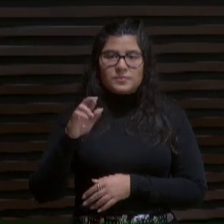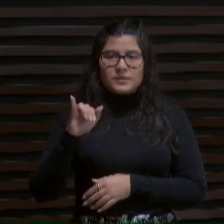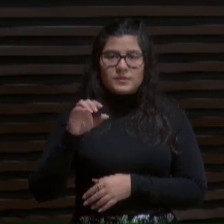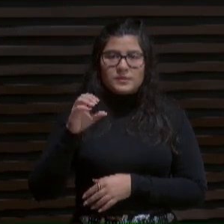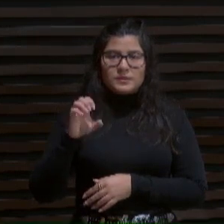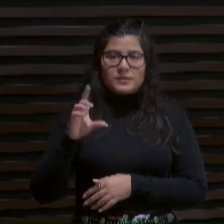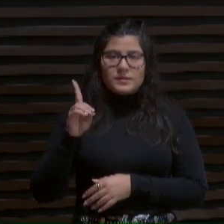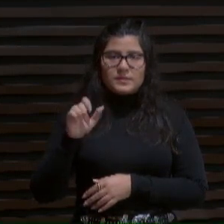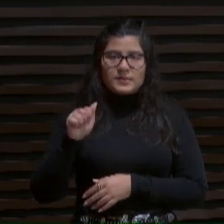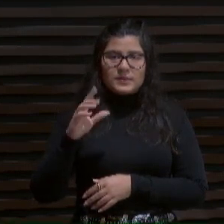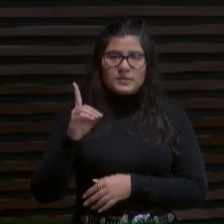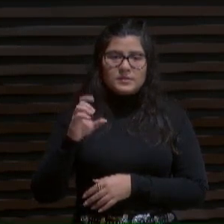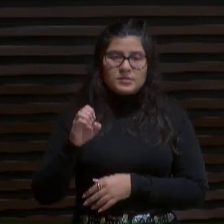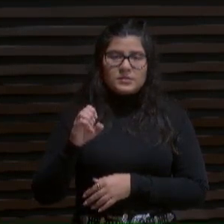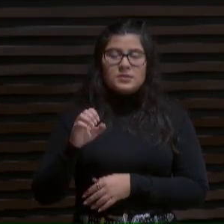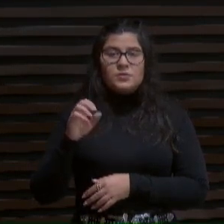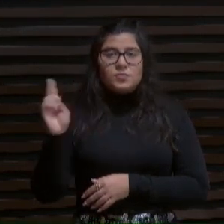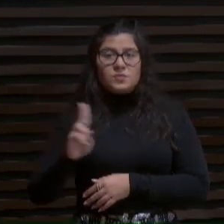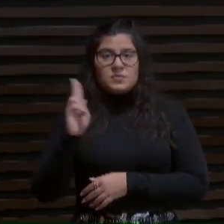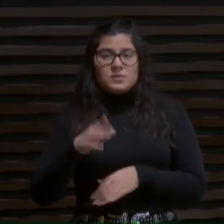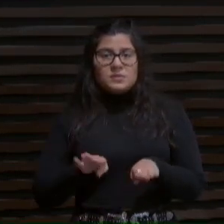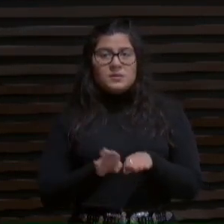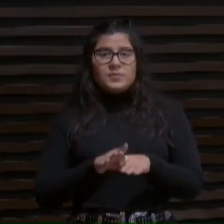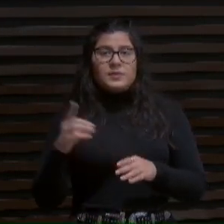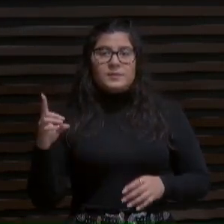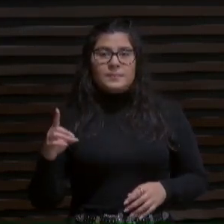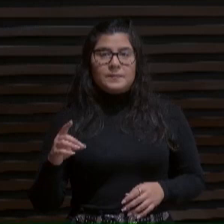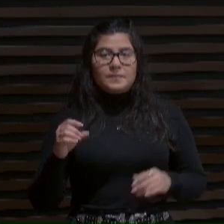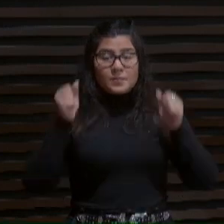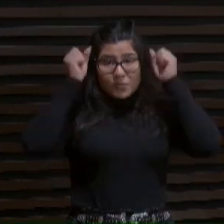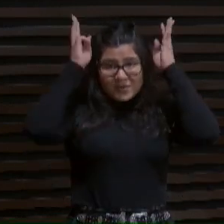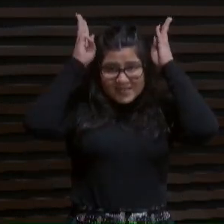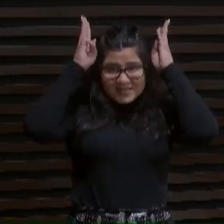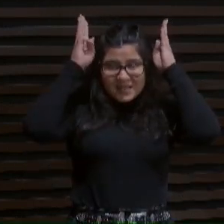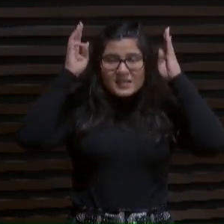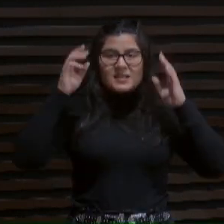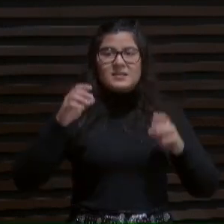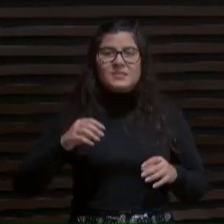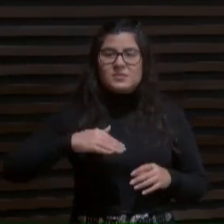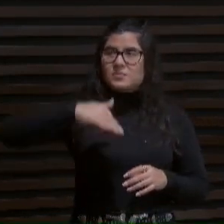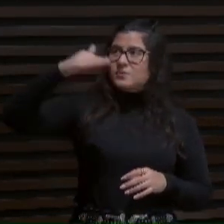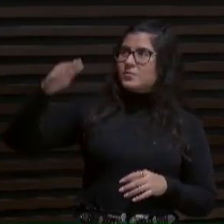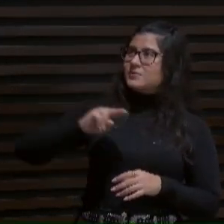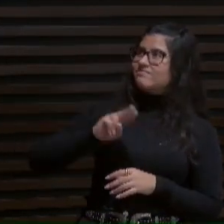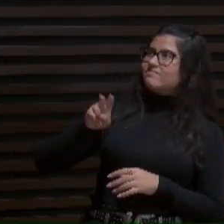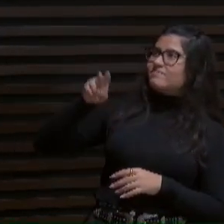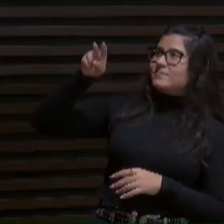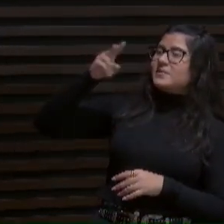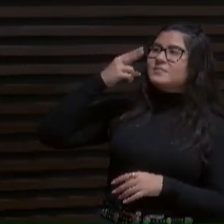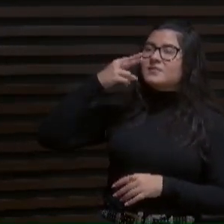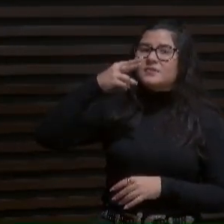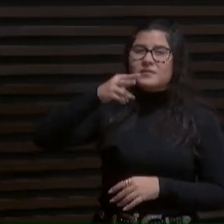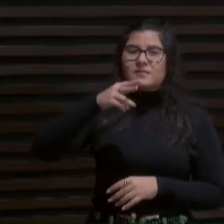o Moisés, 500 e poucos anos depois, ele sobe no Monte Nebo para ver a terra